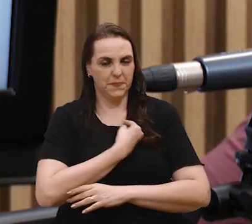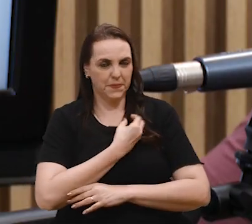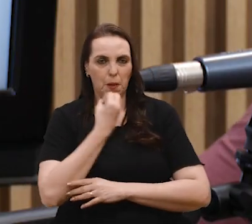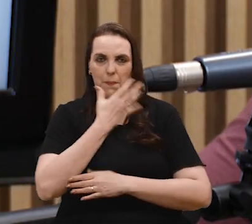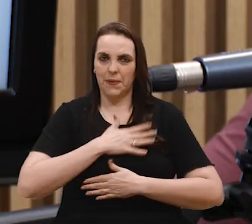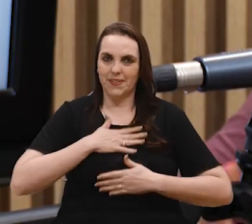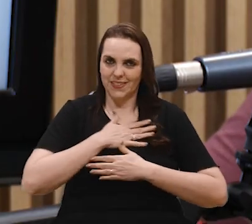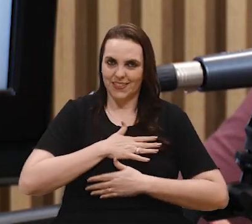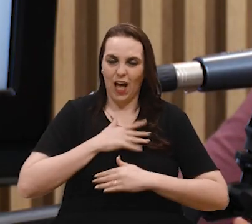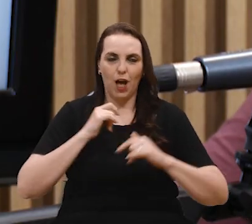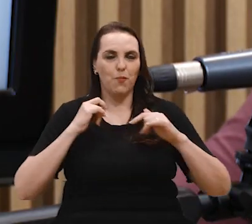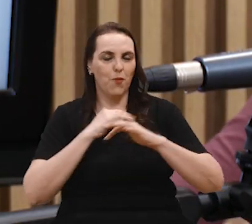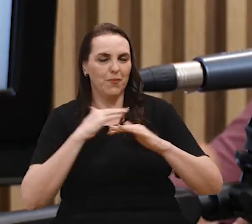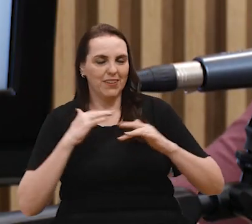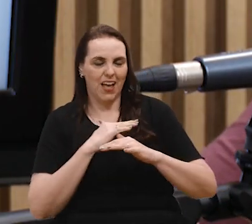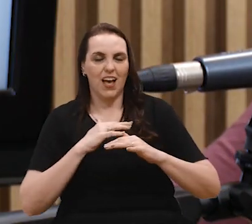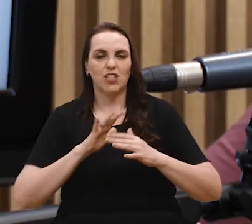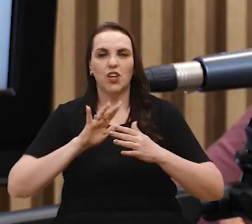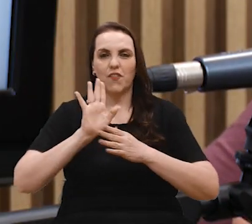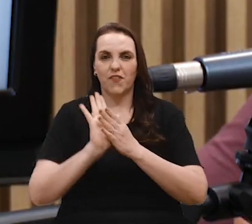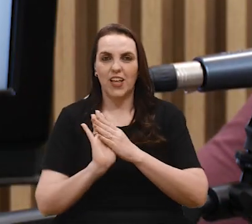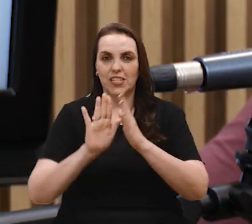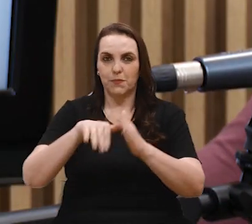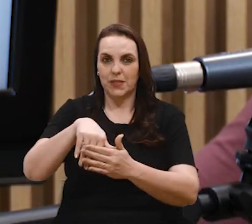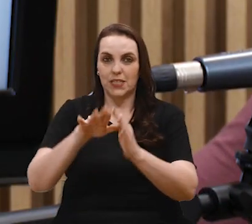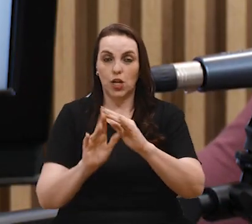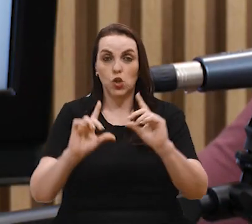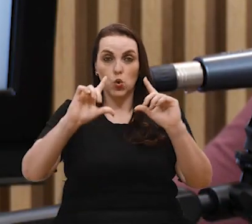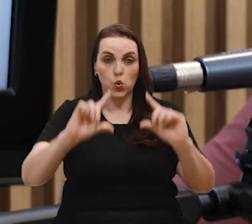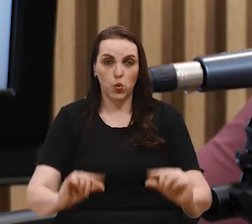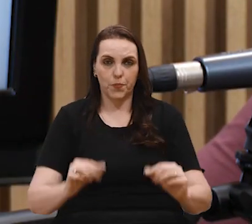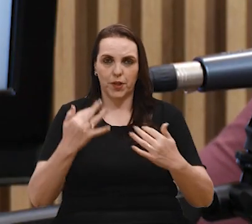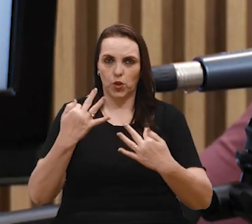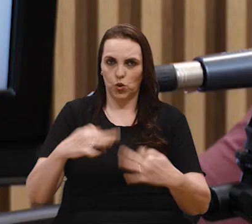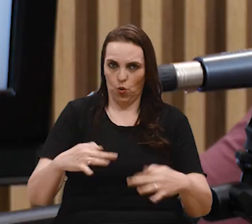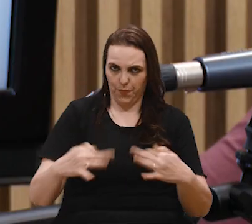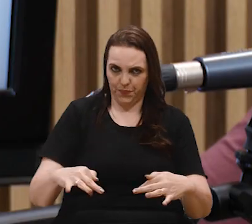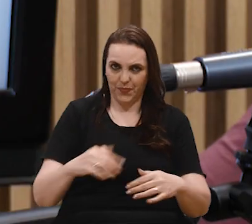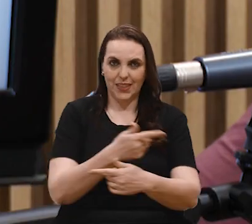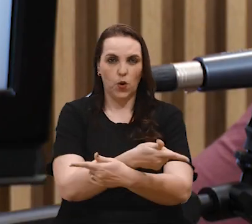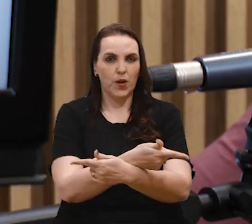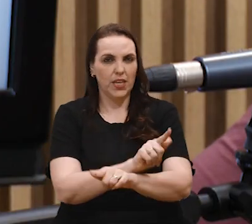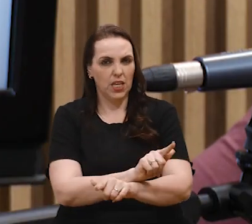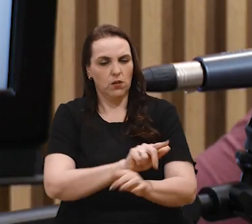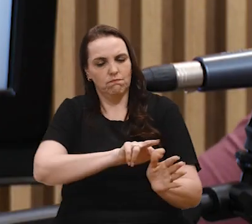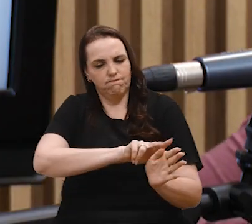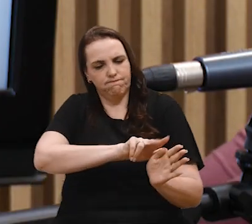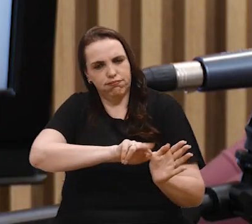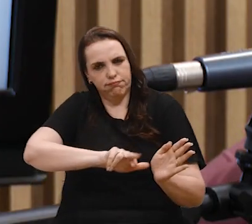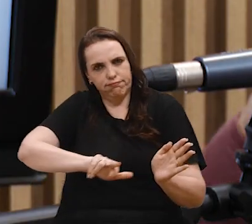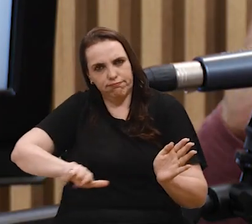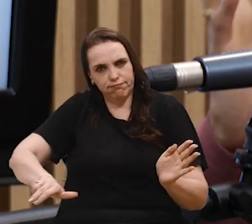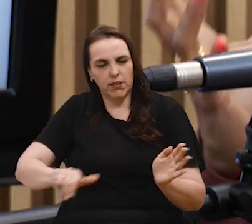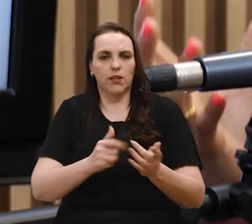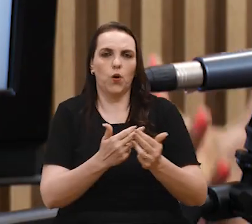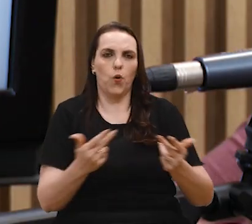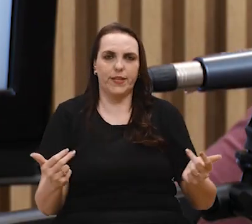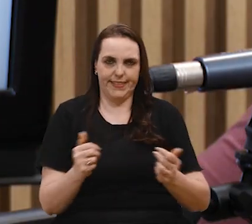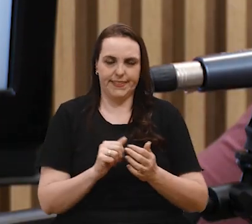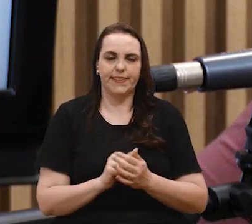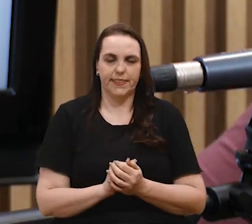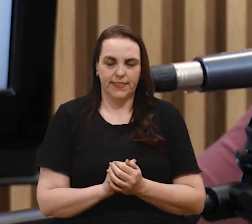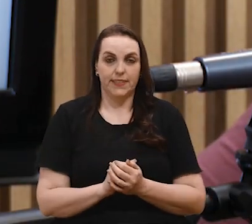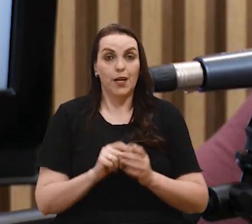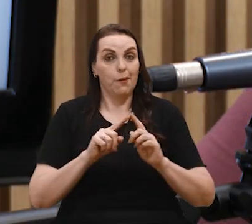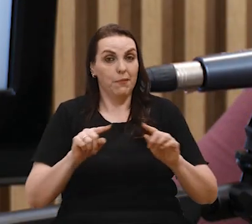vida, bem-estar, mobilidade, flexibilidade e diminuição de dores. Tá? Então, a quiropraxia ela é uma gama... Ela pega várias